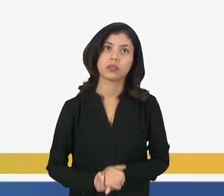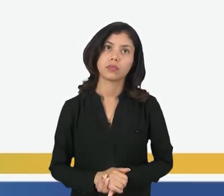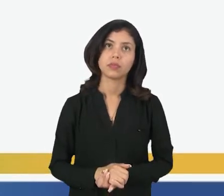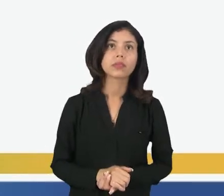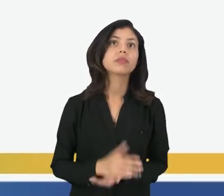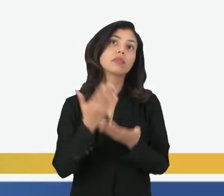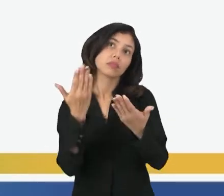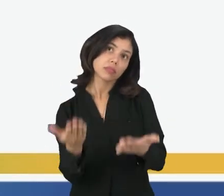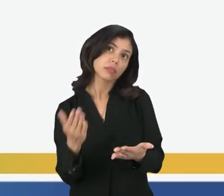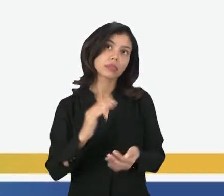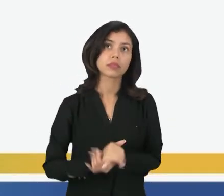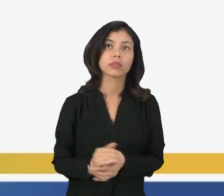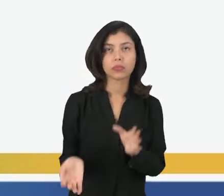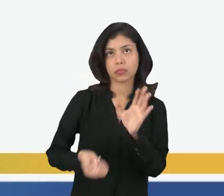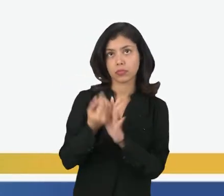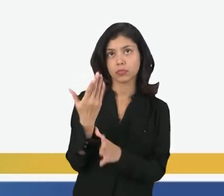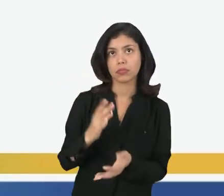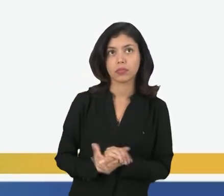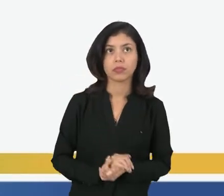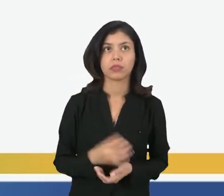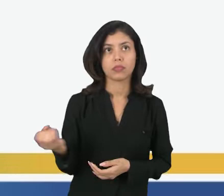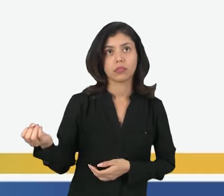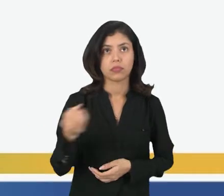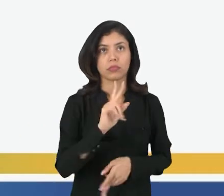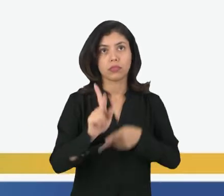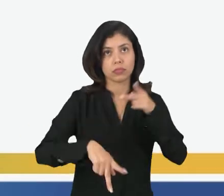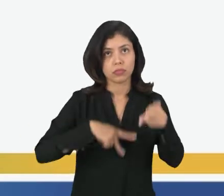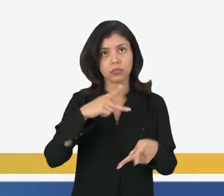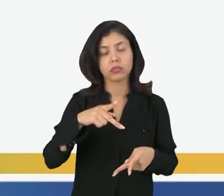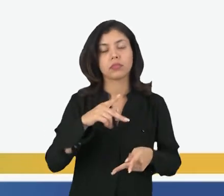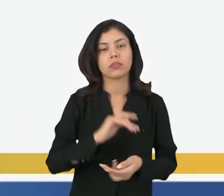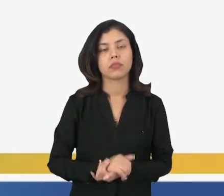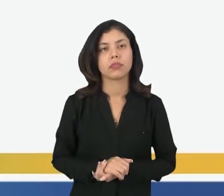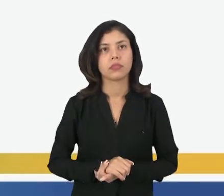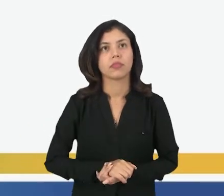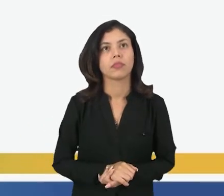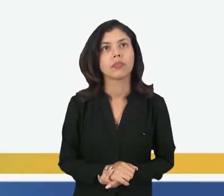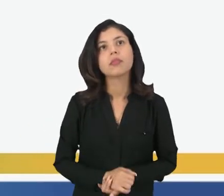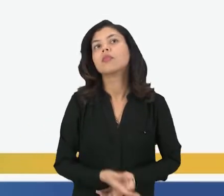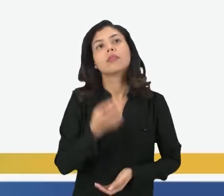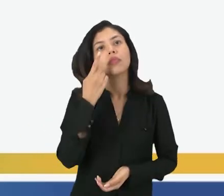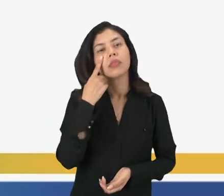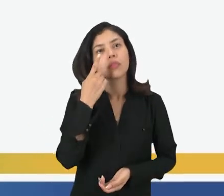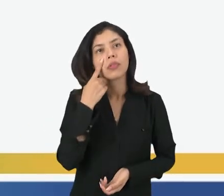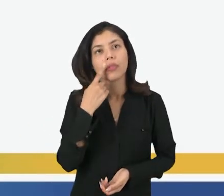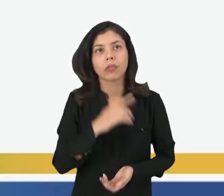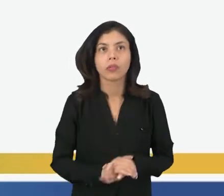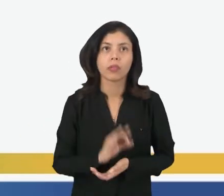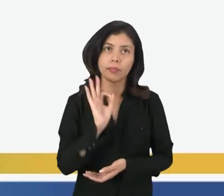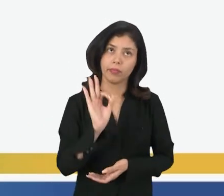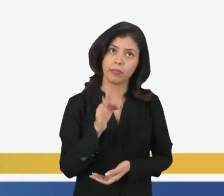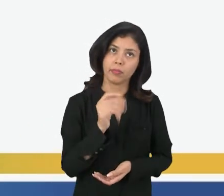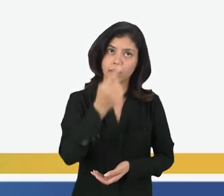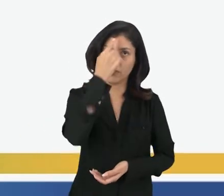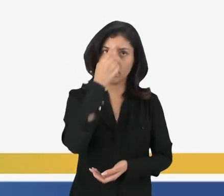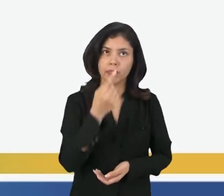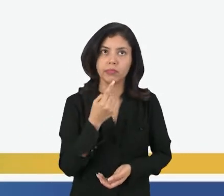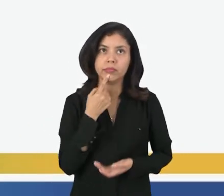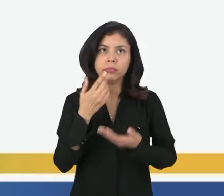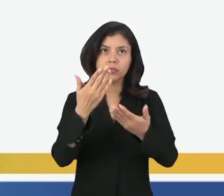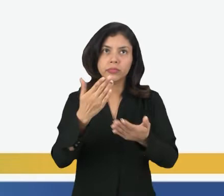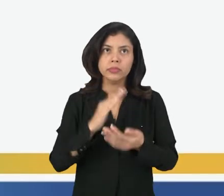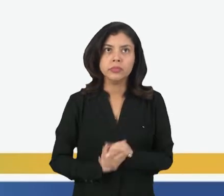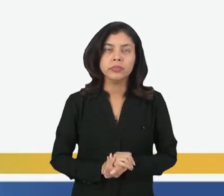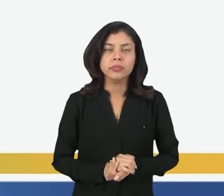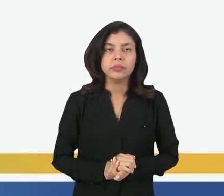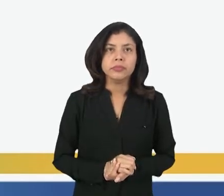turcos. Daí deu-se origem à formação da nossa população. Olhem bem direitinho, crianças, essa imagem que está